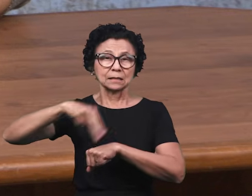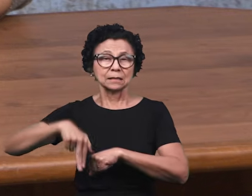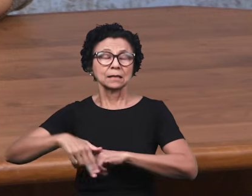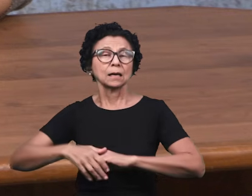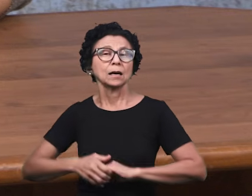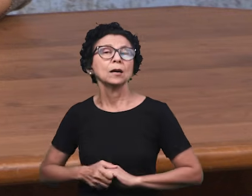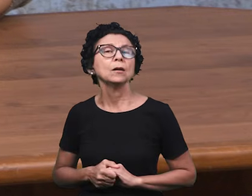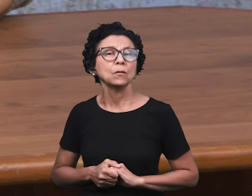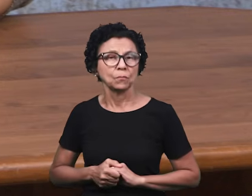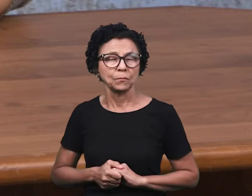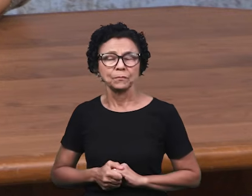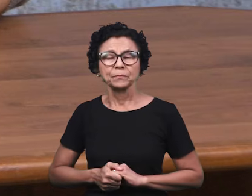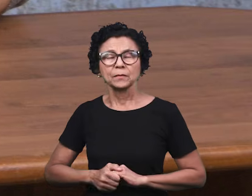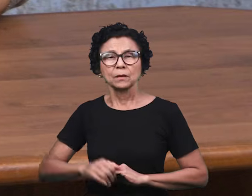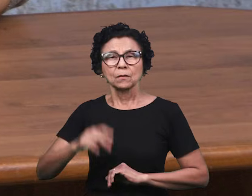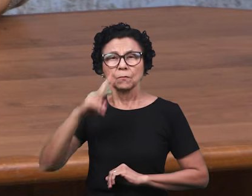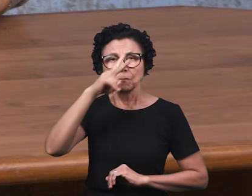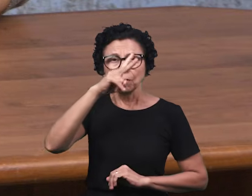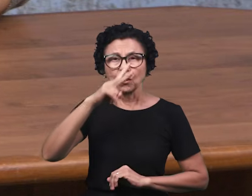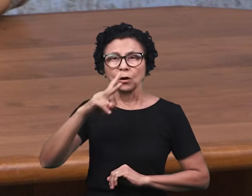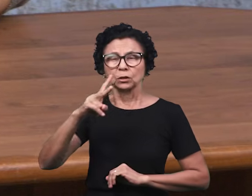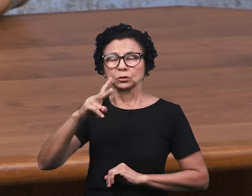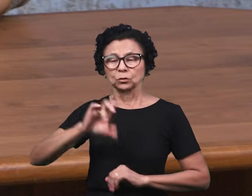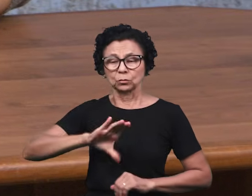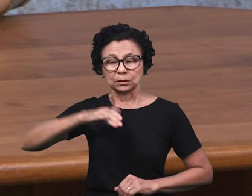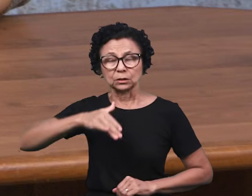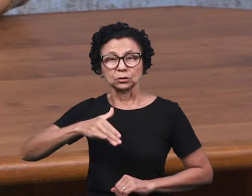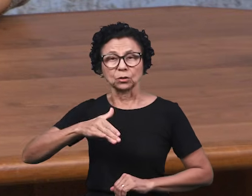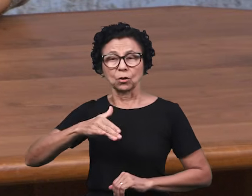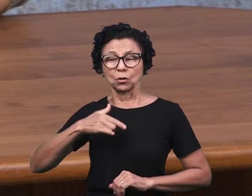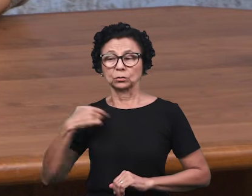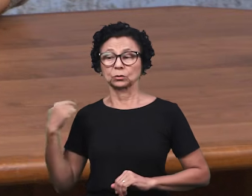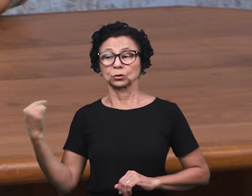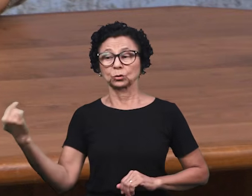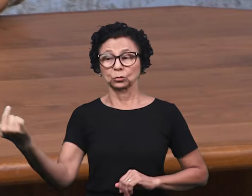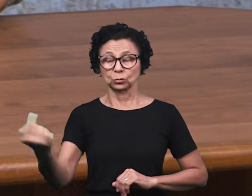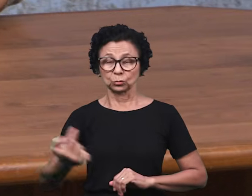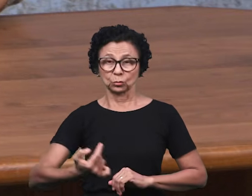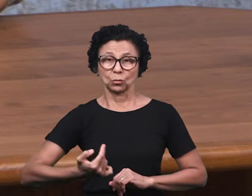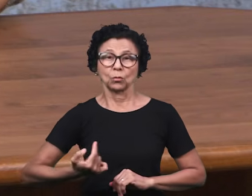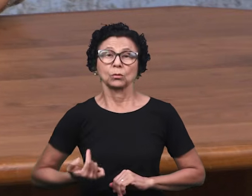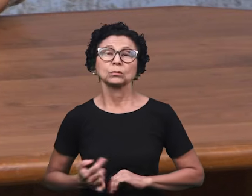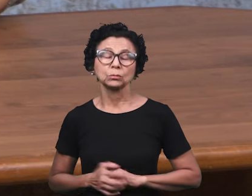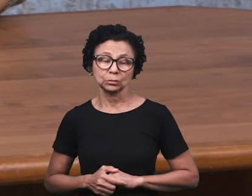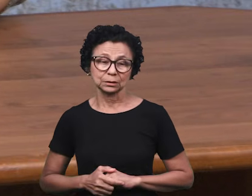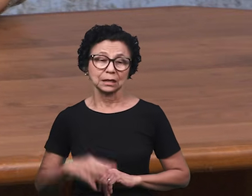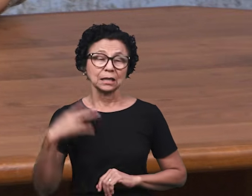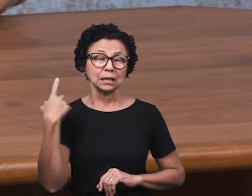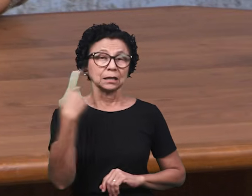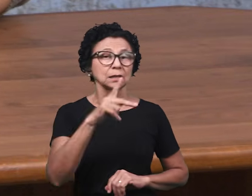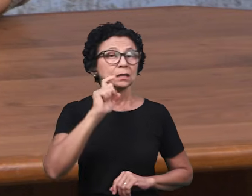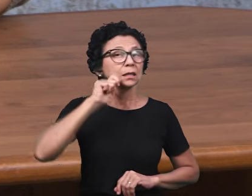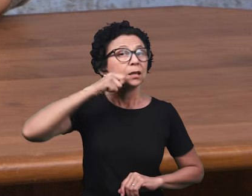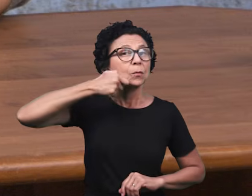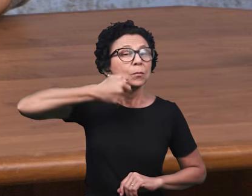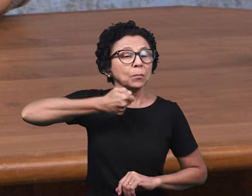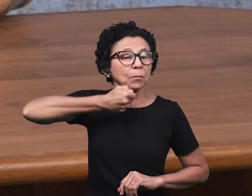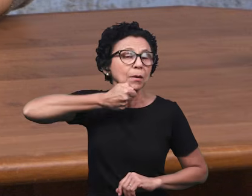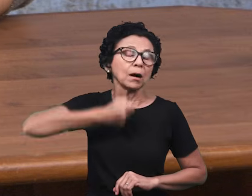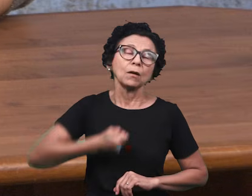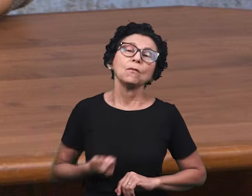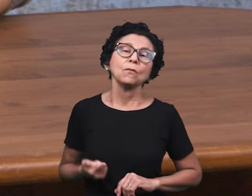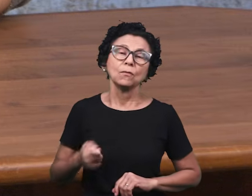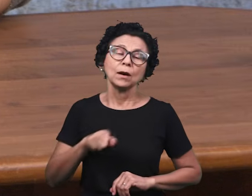aberta, todos eles são valentes. E comerão a tua cega e o teu pão, que haviam de comer